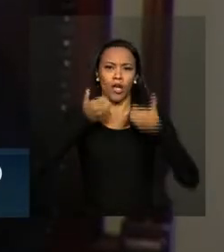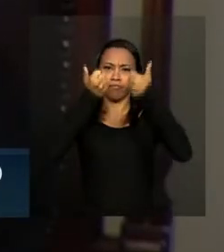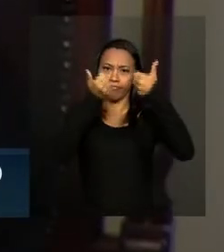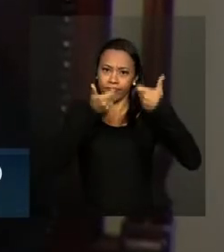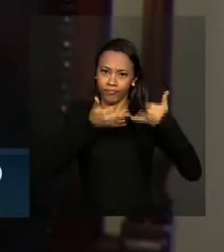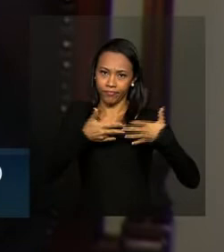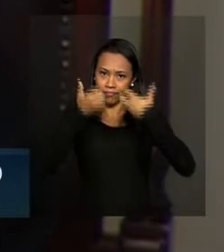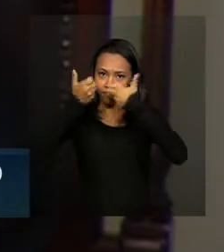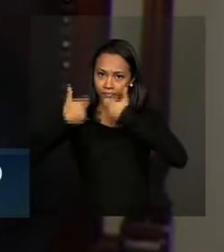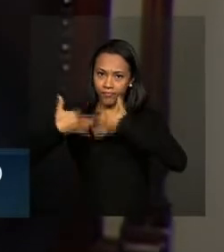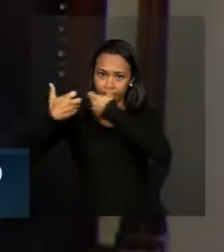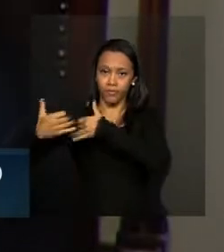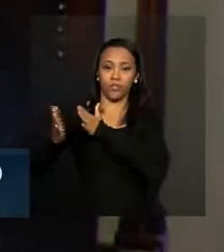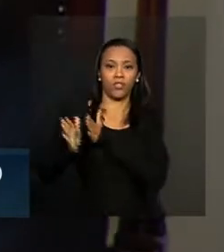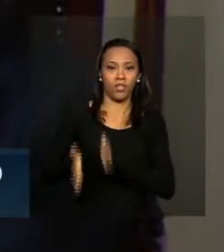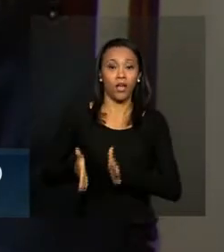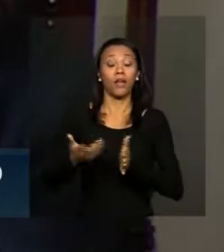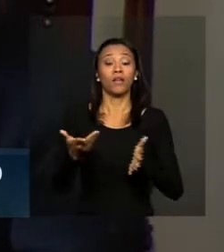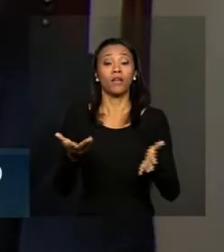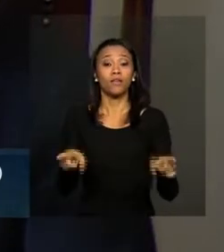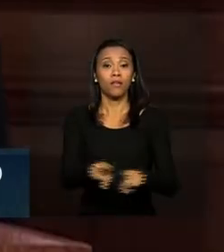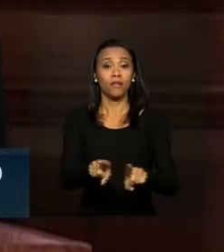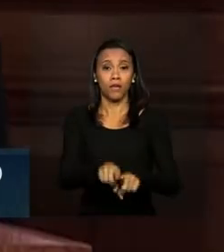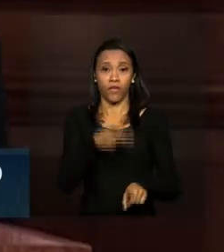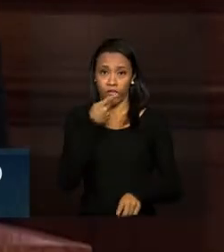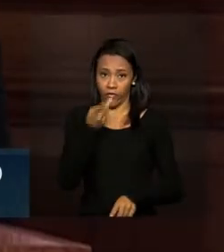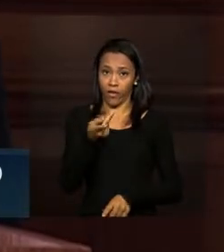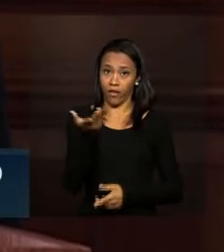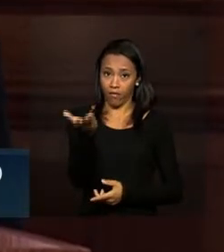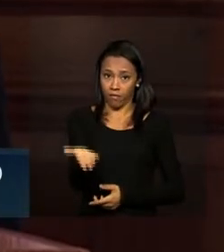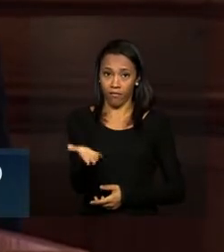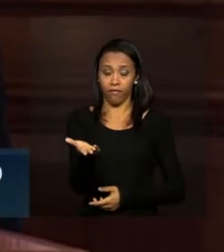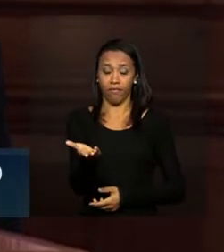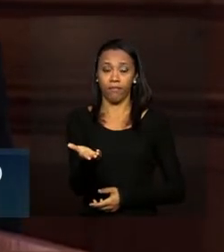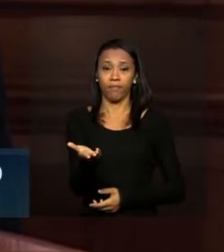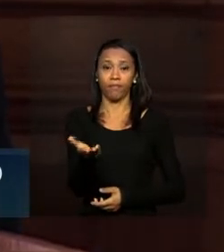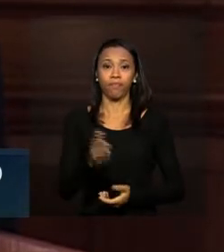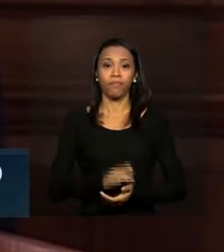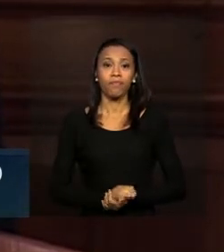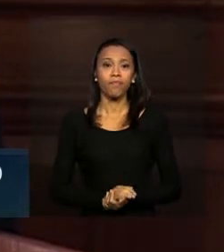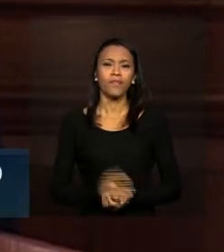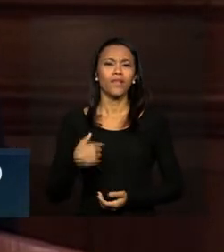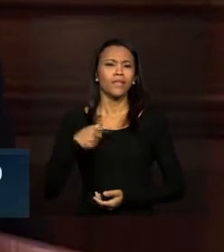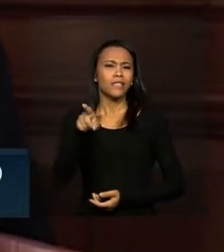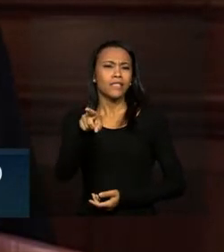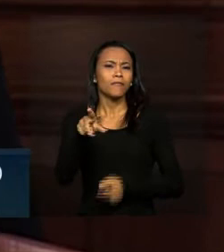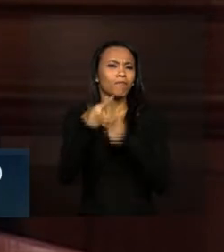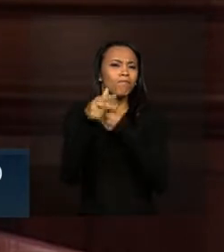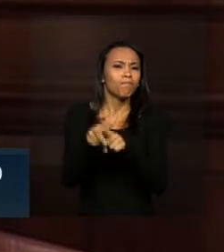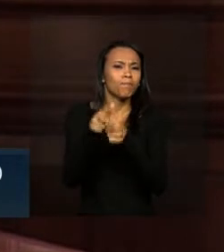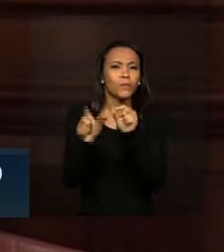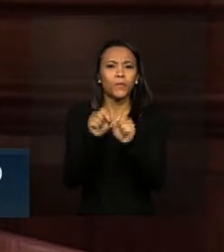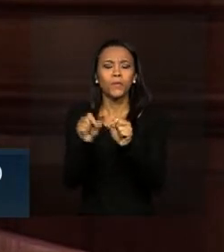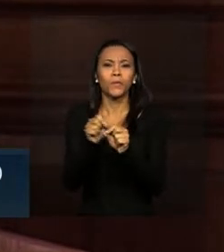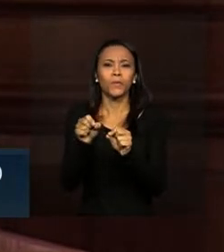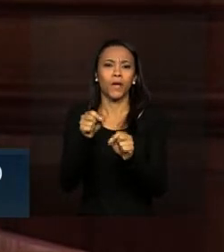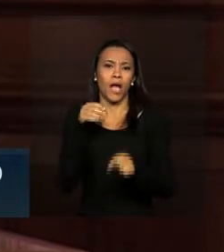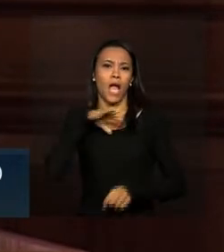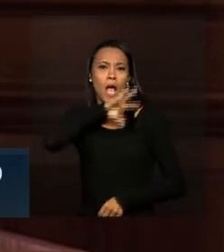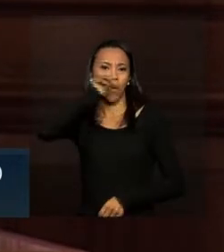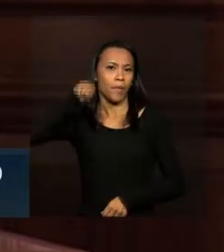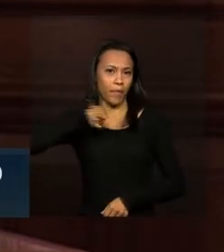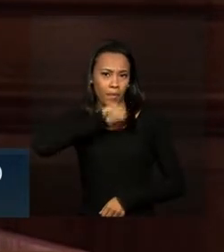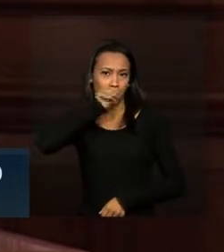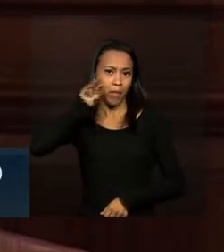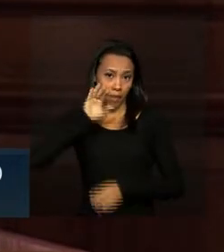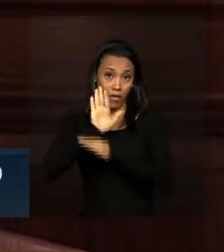já, se me permite, eu quero fazer uma preambular, uma retificação à fala da Carmen